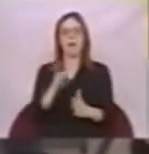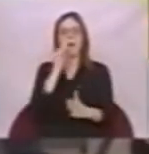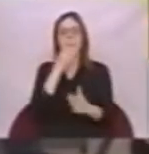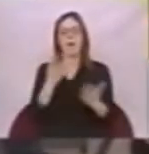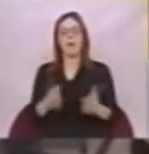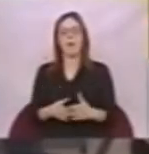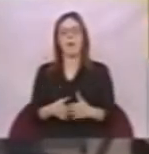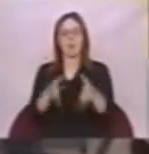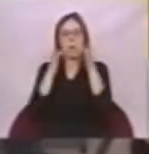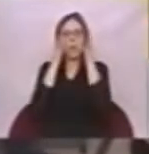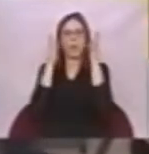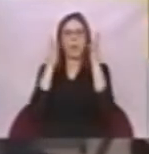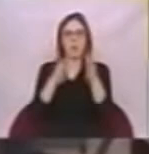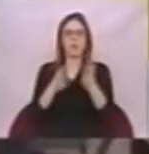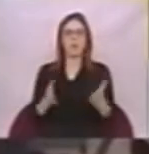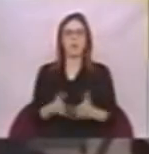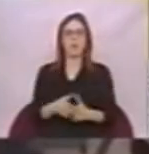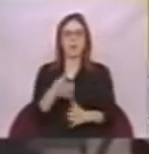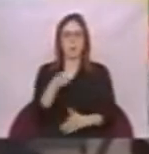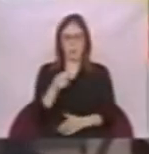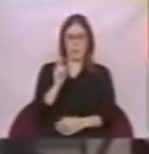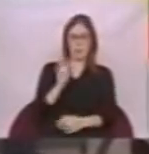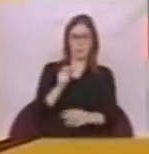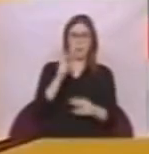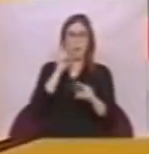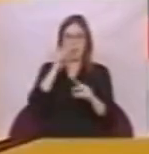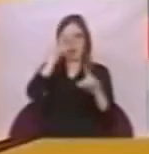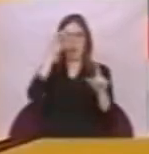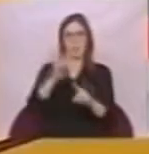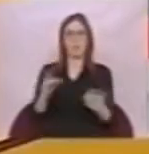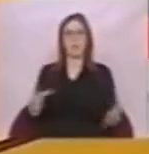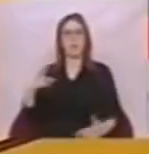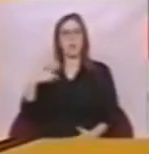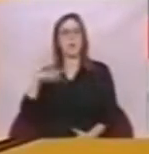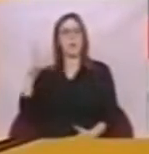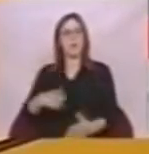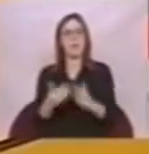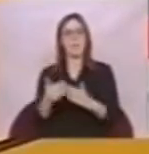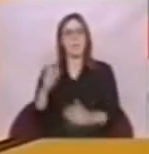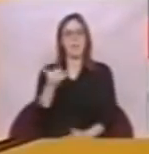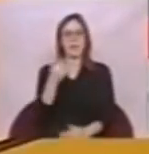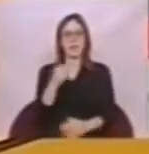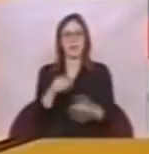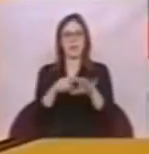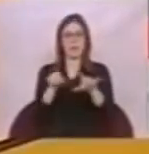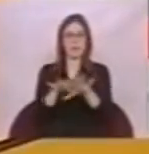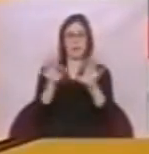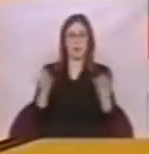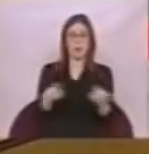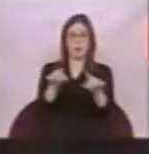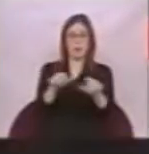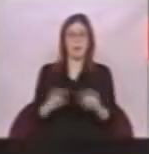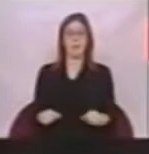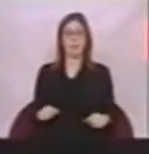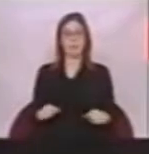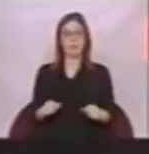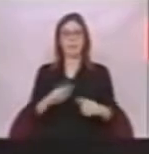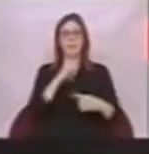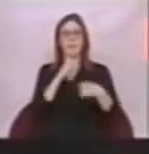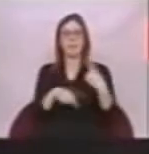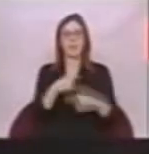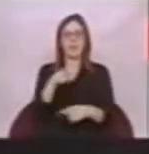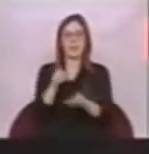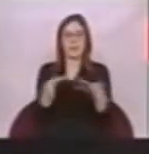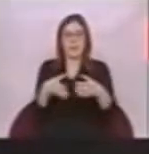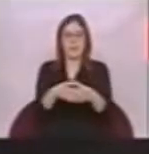aluno concentrado durante 90 minutos a olhar o professor. Em Portugal, há mais de 20 espaços como este. Para a geração